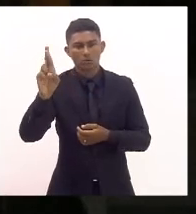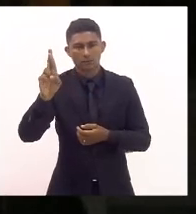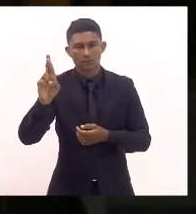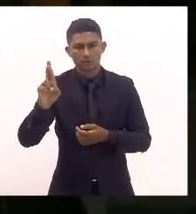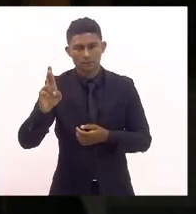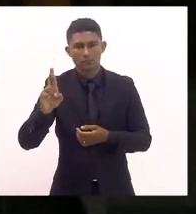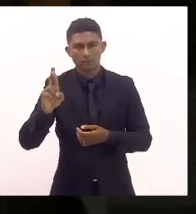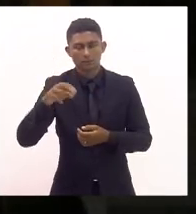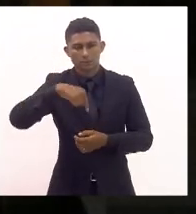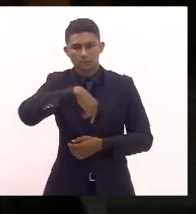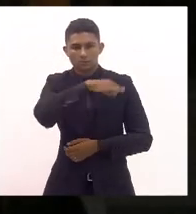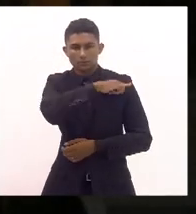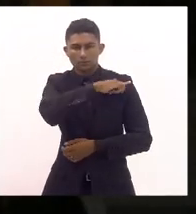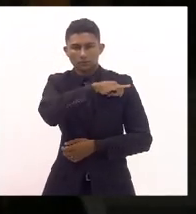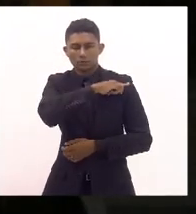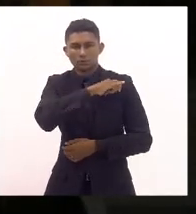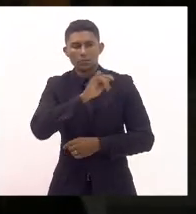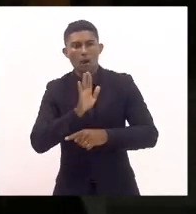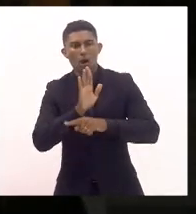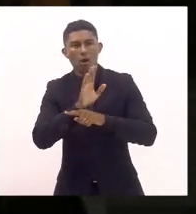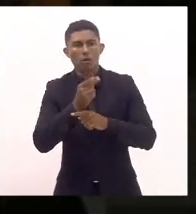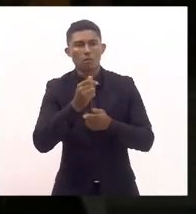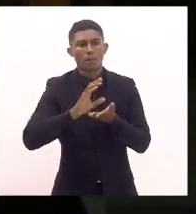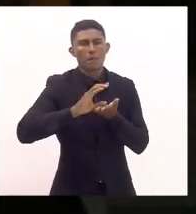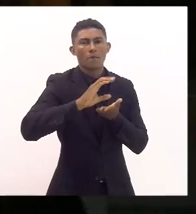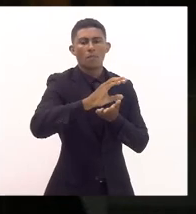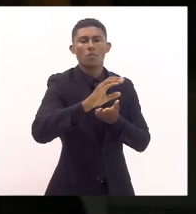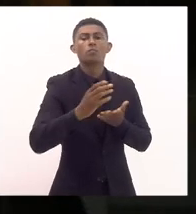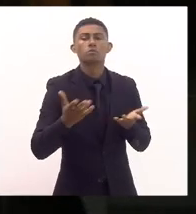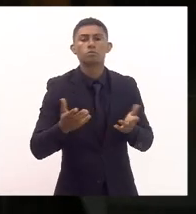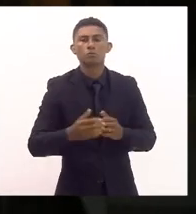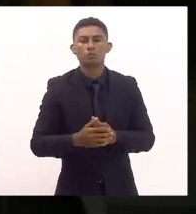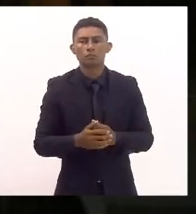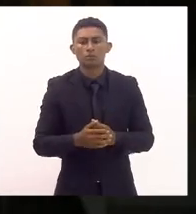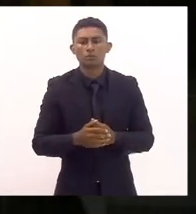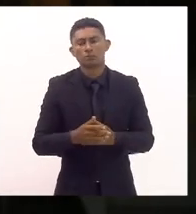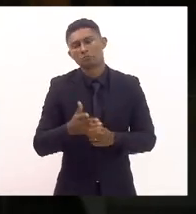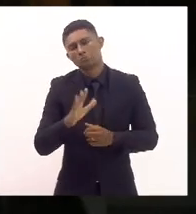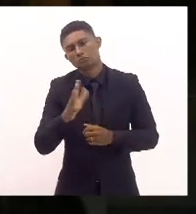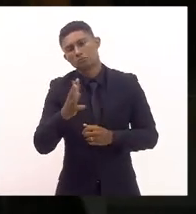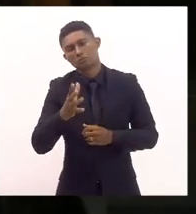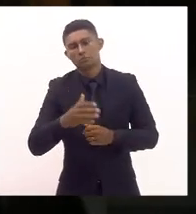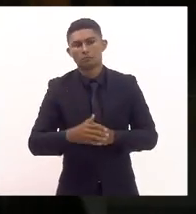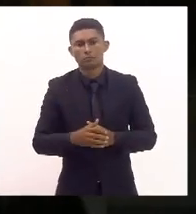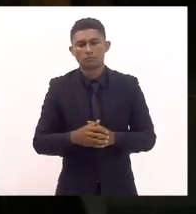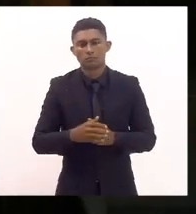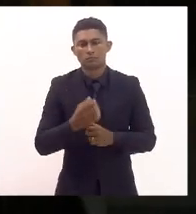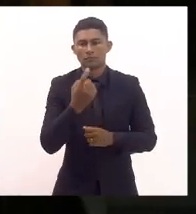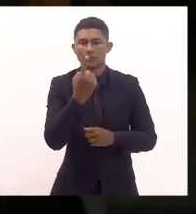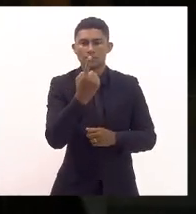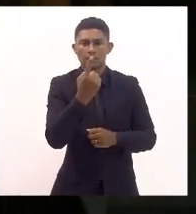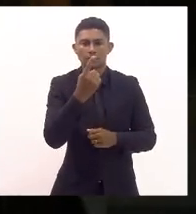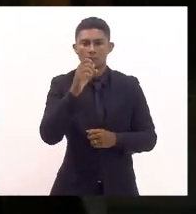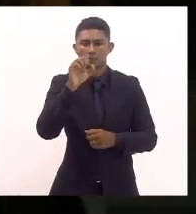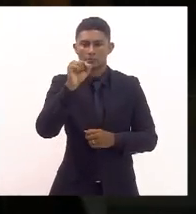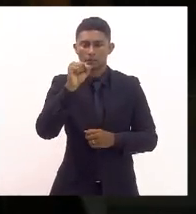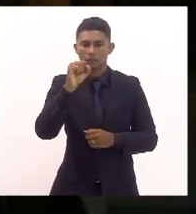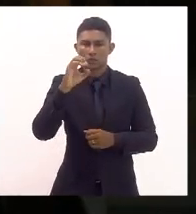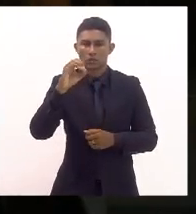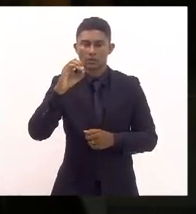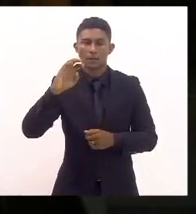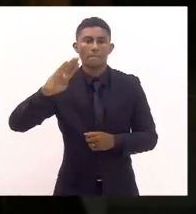de reais com aproximadamente 180